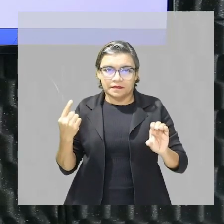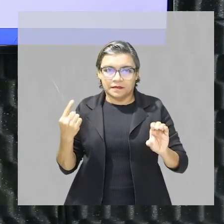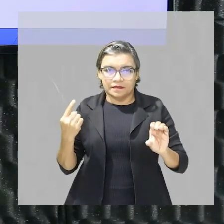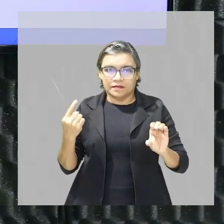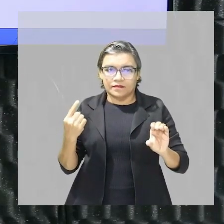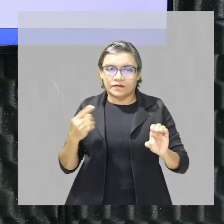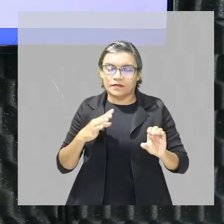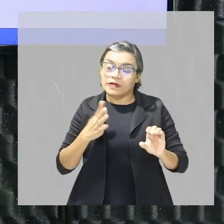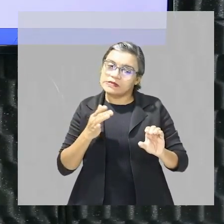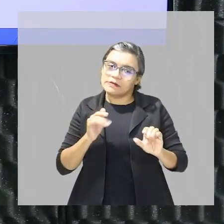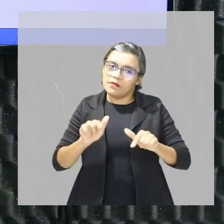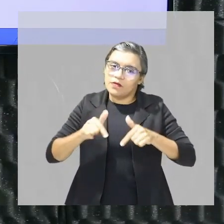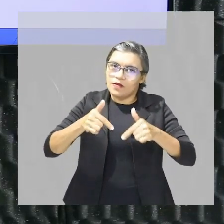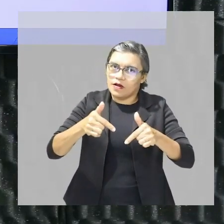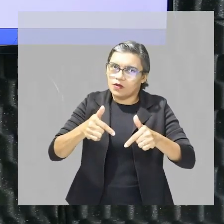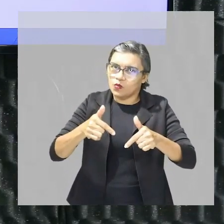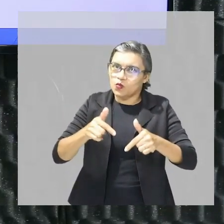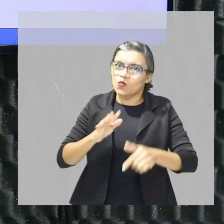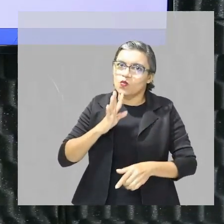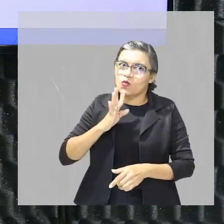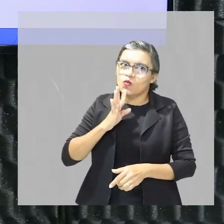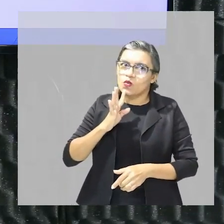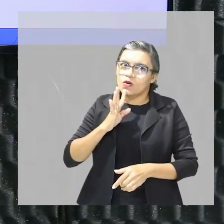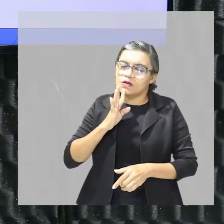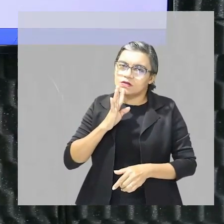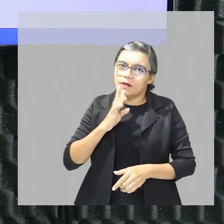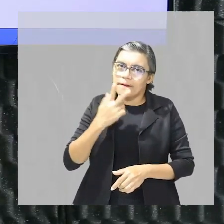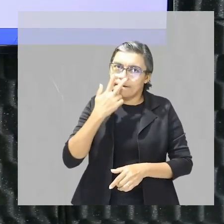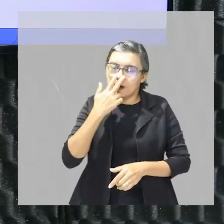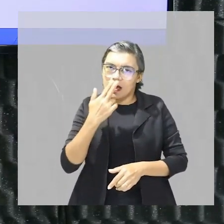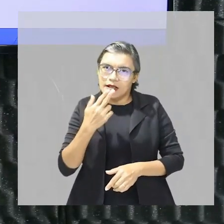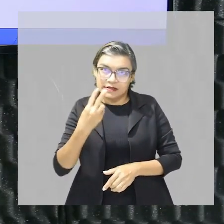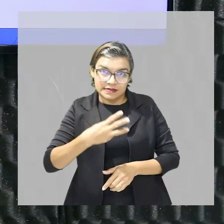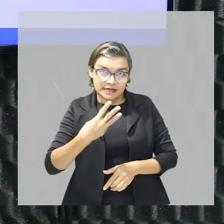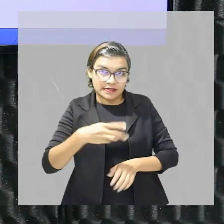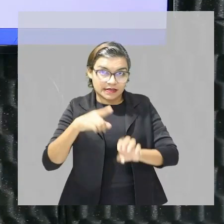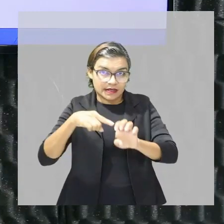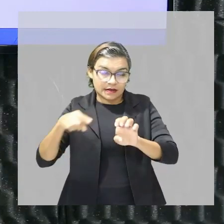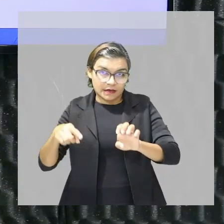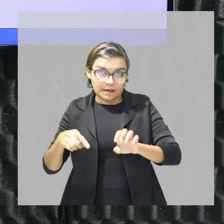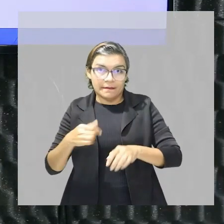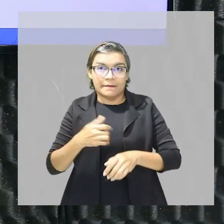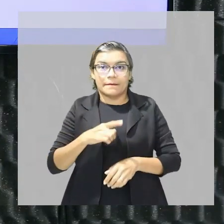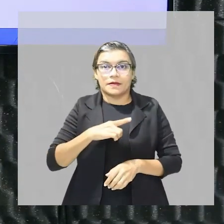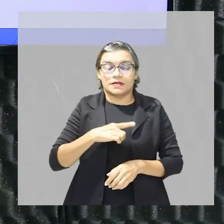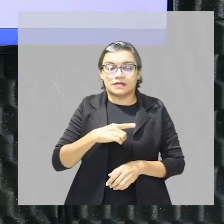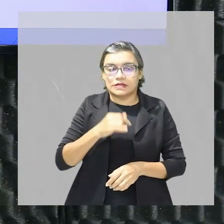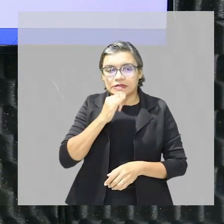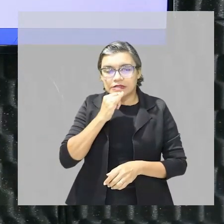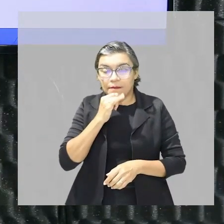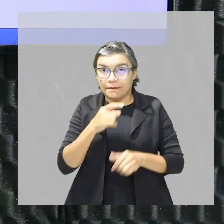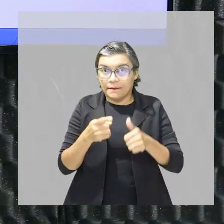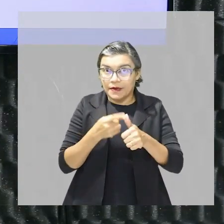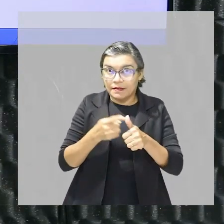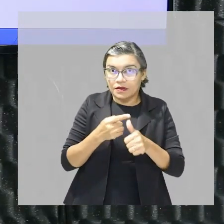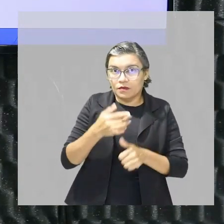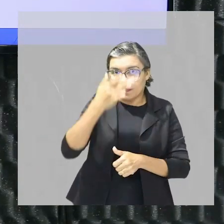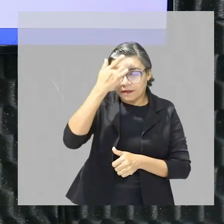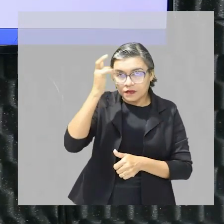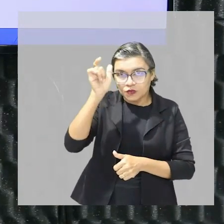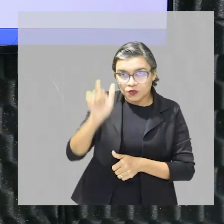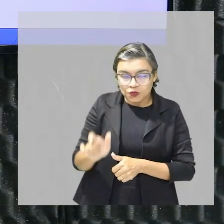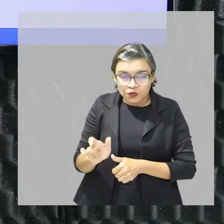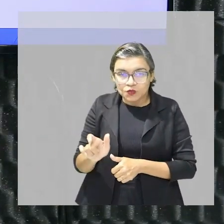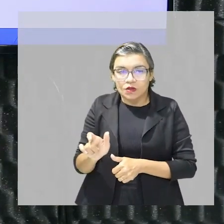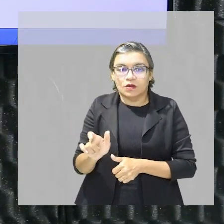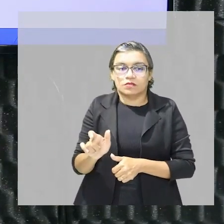conhecer ele deveria estar como terceiro elemento tem que ser sujeito objeto tá então aqui o